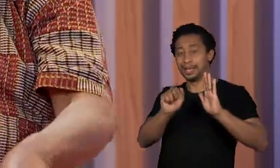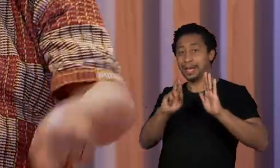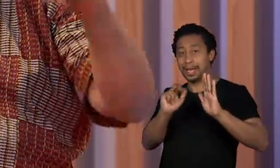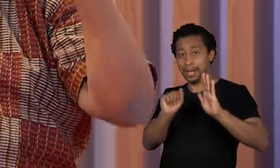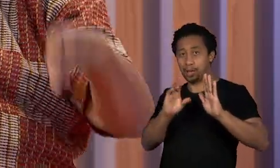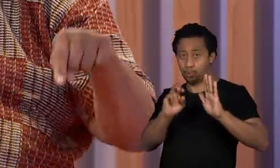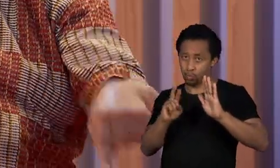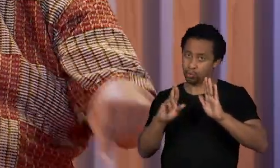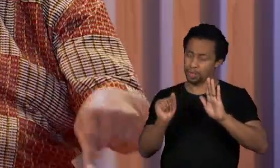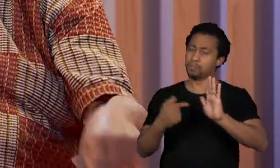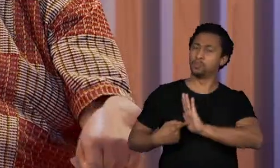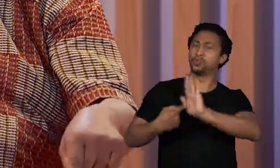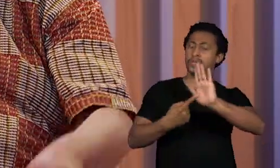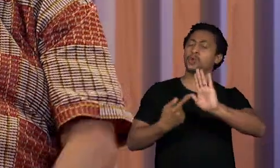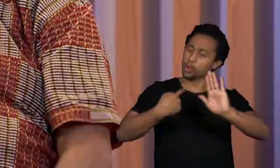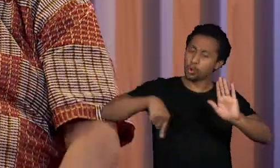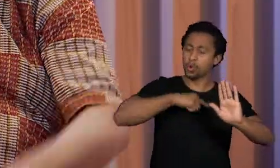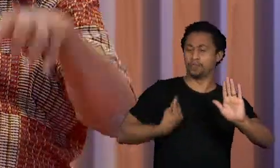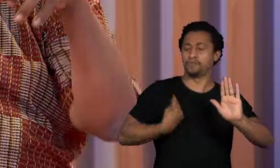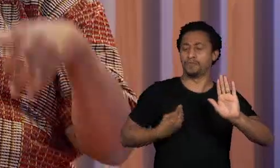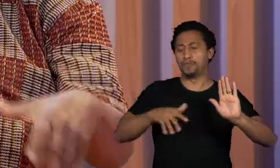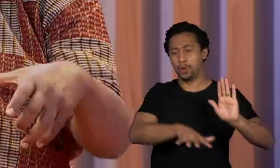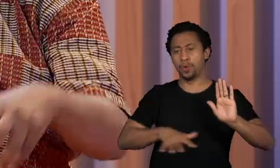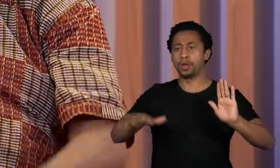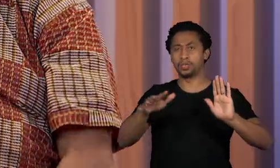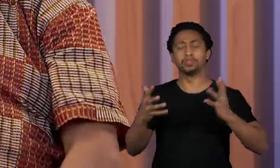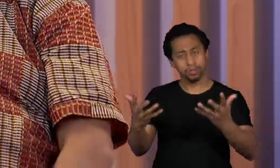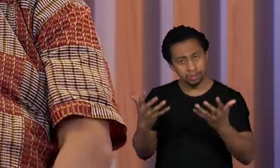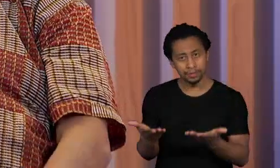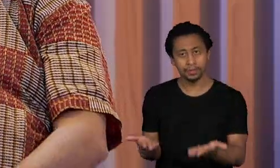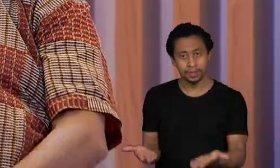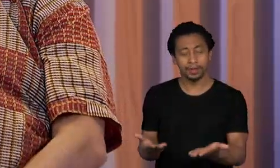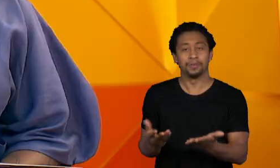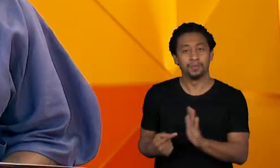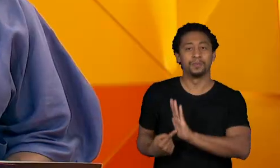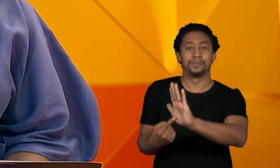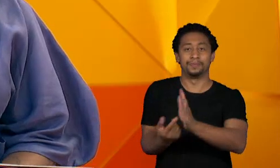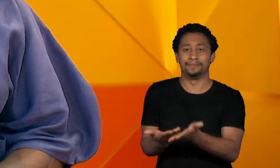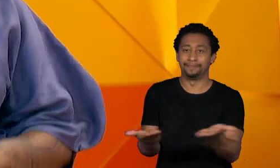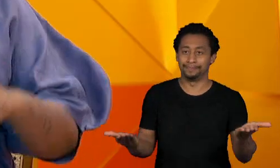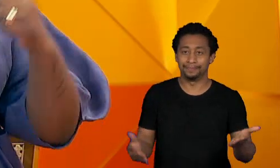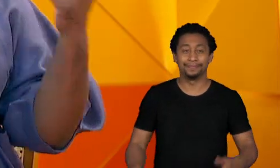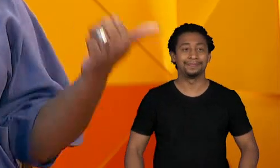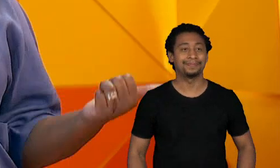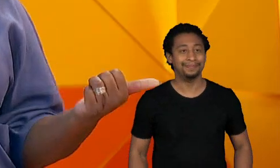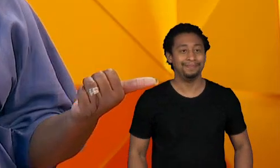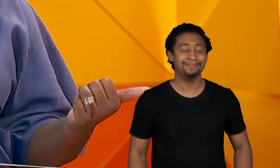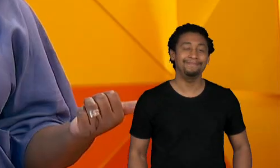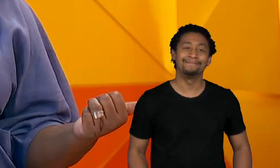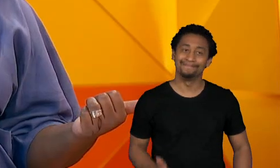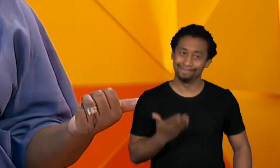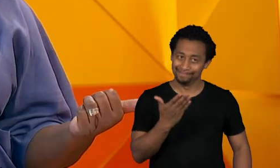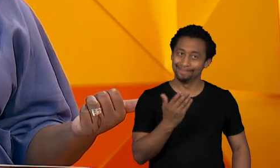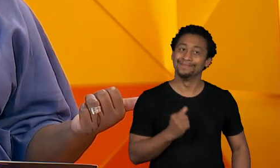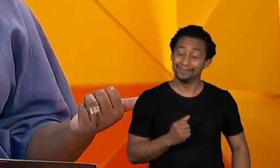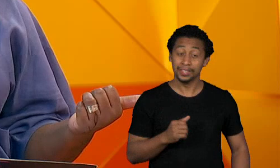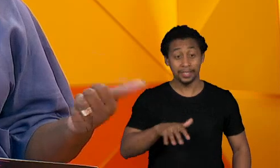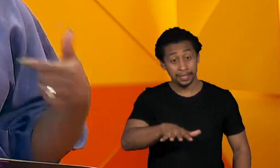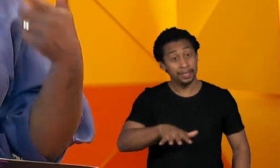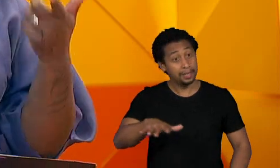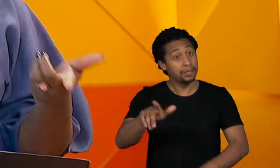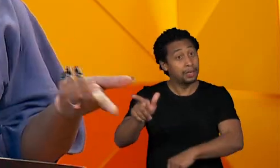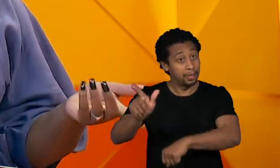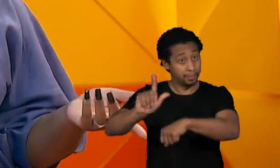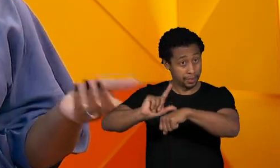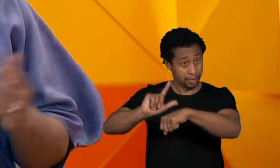tivemos aqui e esse terreno é nosso, esse espaço é nosso. Inclusive, Raíssa, nessa descoberta da Liberdade